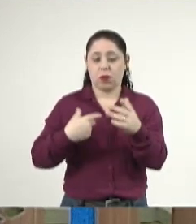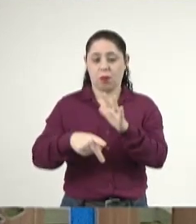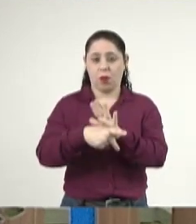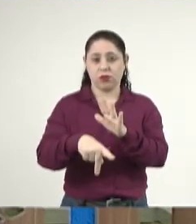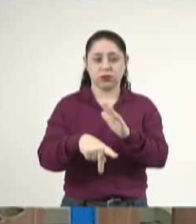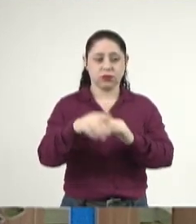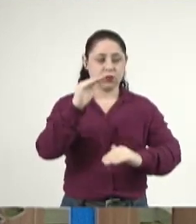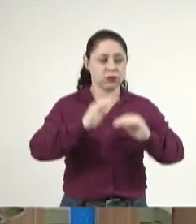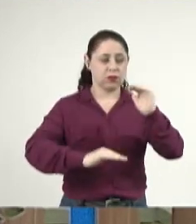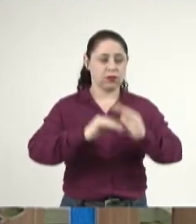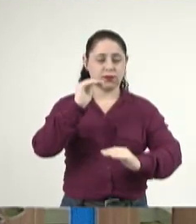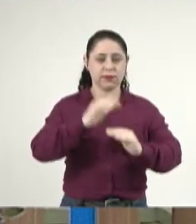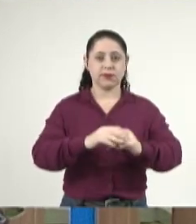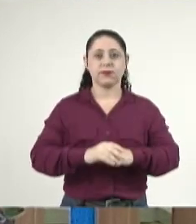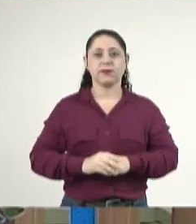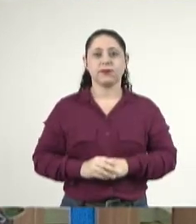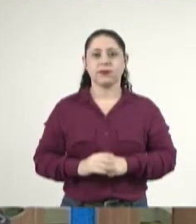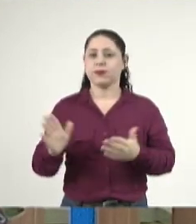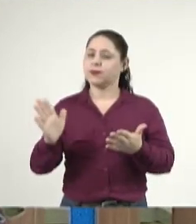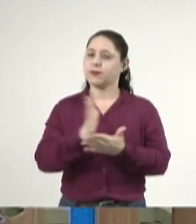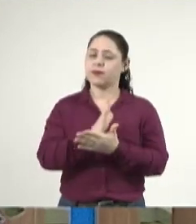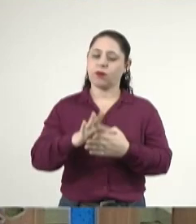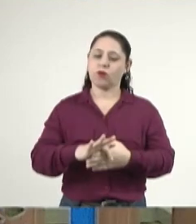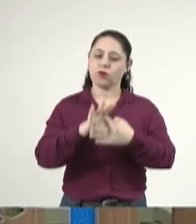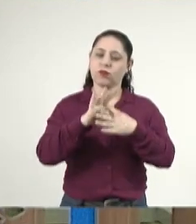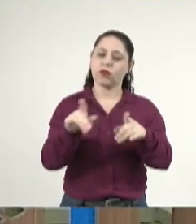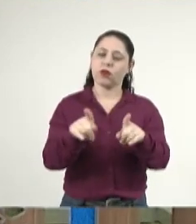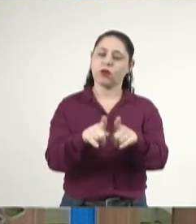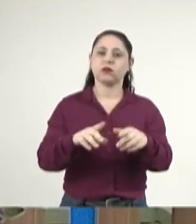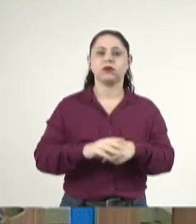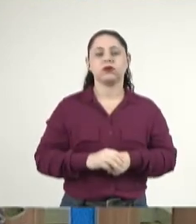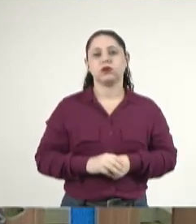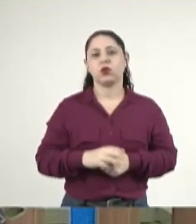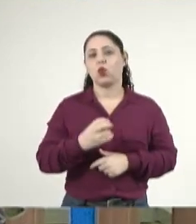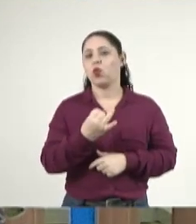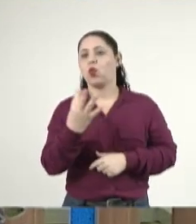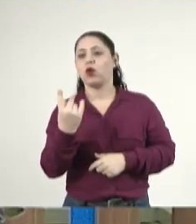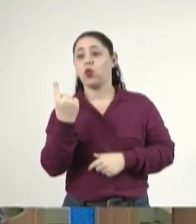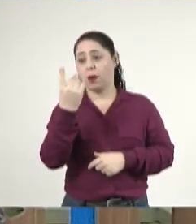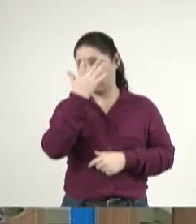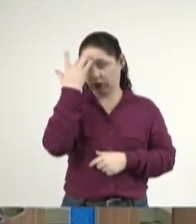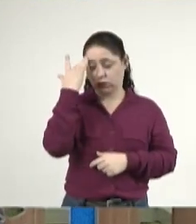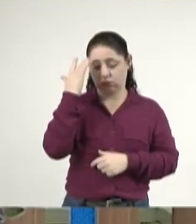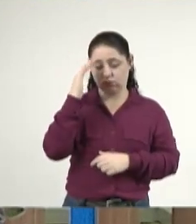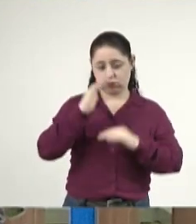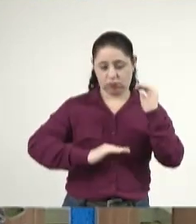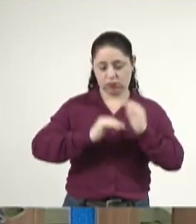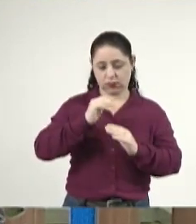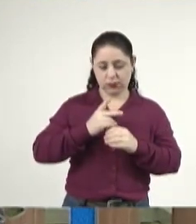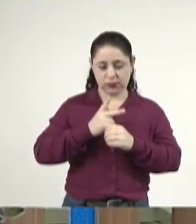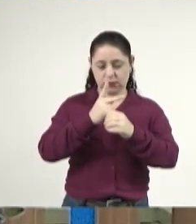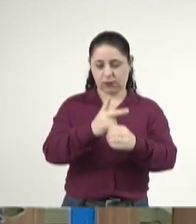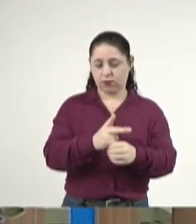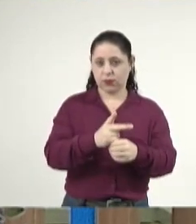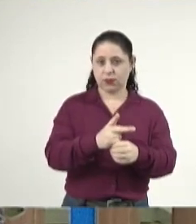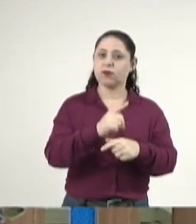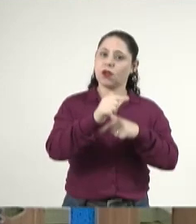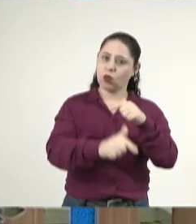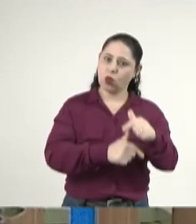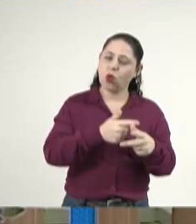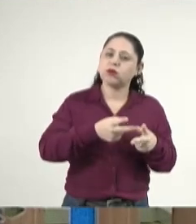funcional desses procuradores, né? Alguns destaques também. Quando um procurador, sem deixar de fazer as